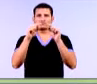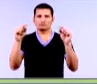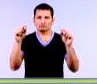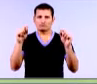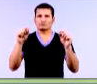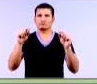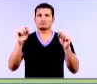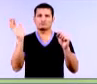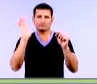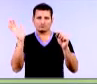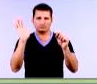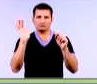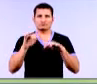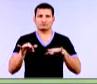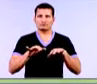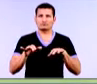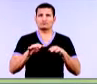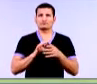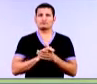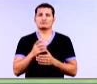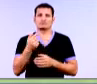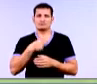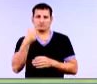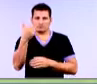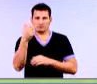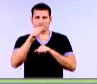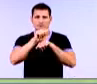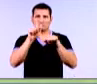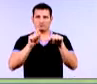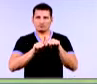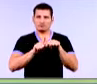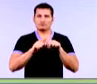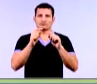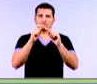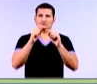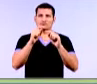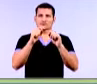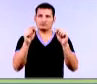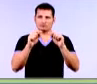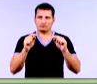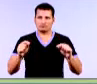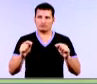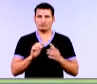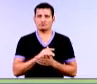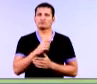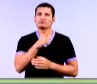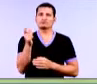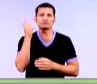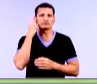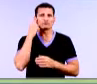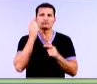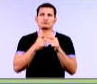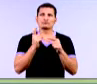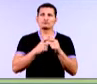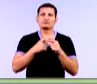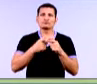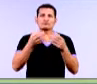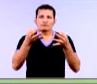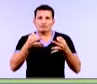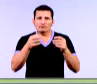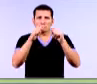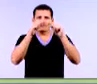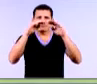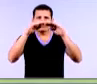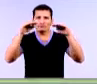Olá, programadores. Este é meu primeiro algoritmo. Para vocês se perguntarem, por que aqui está tudo retinho assim,